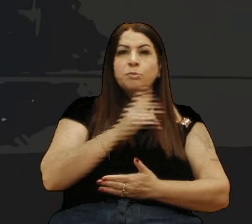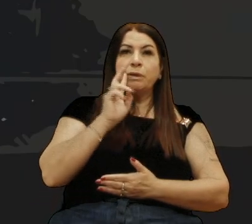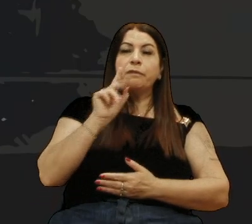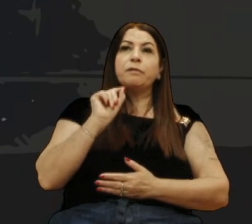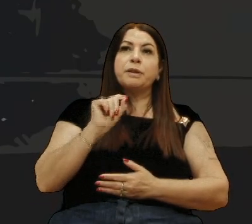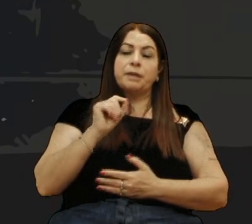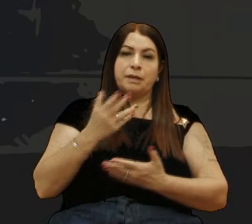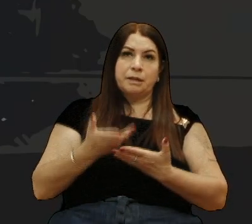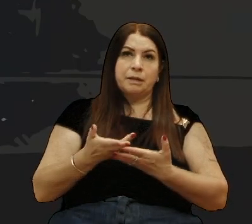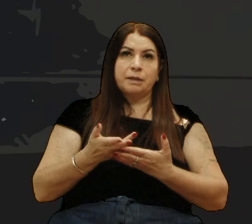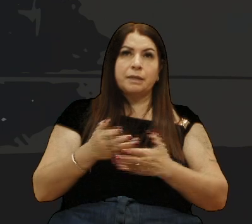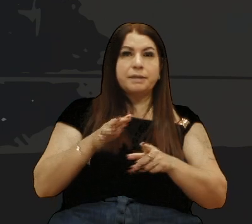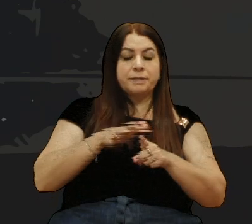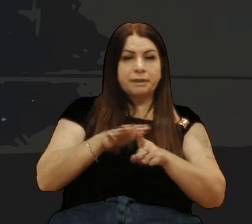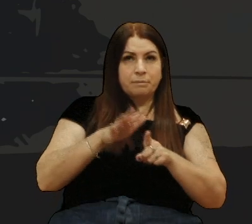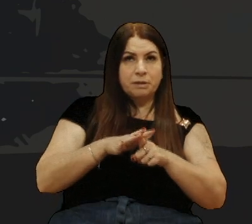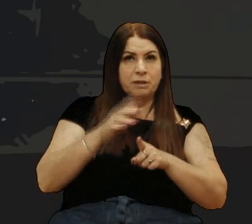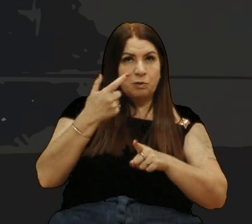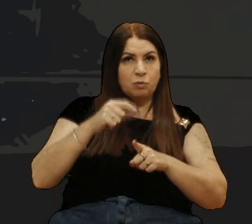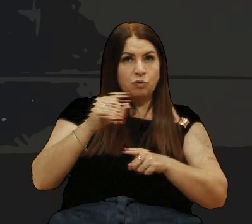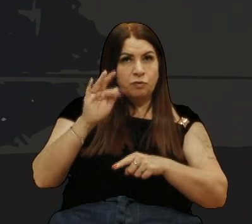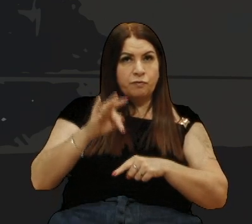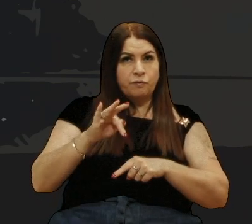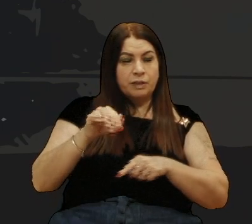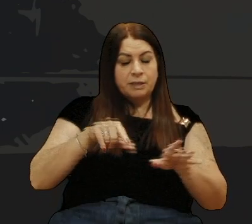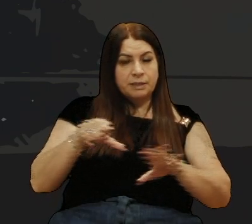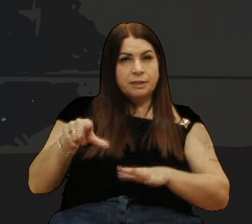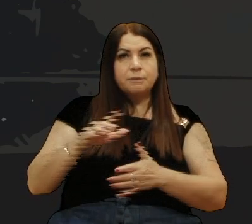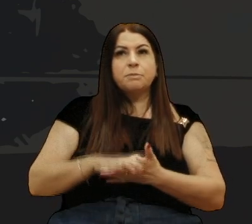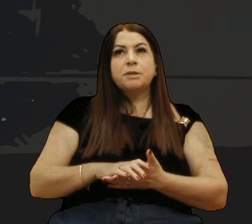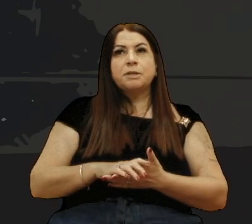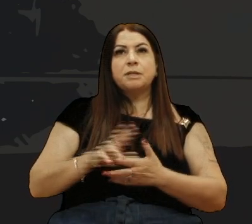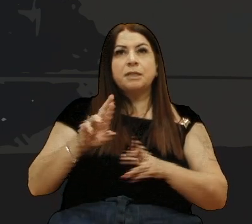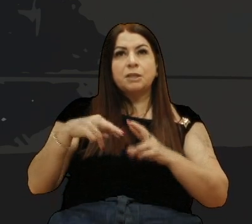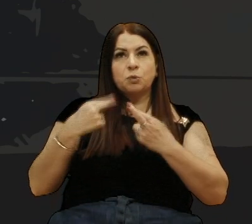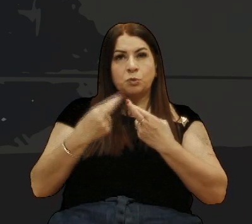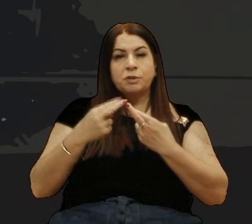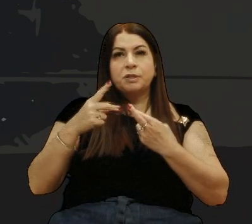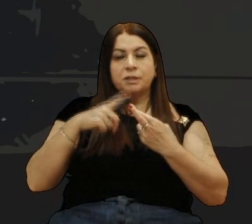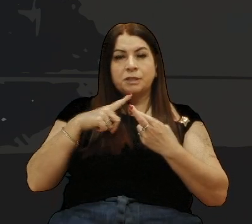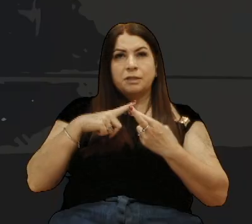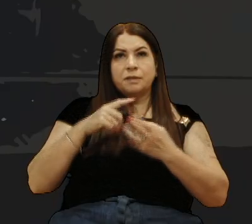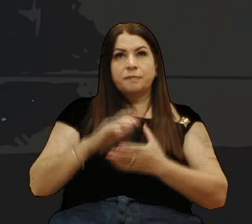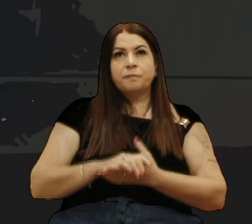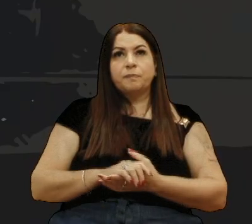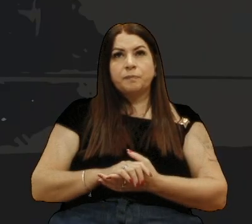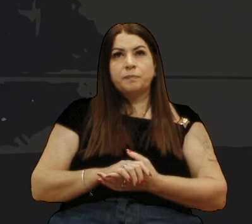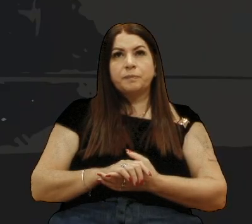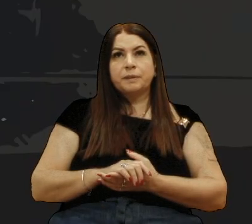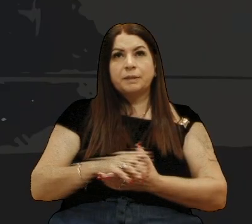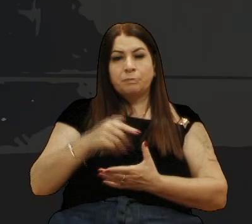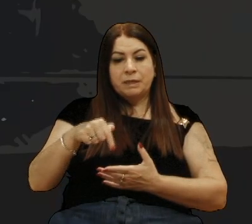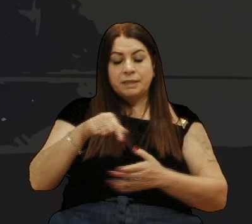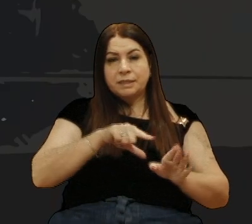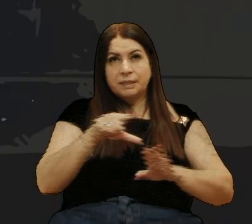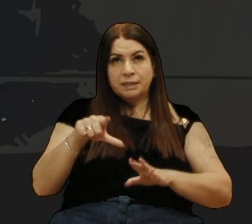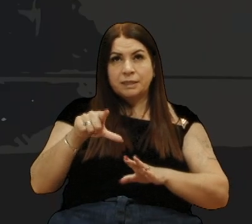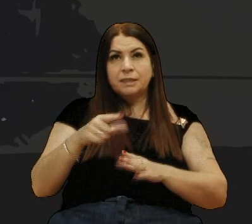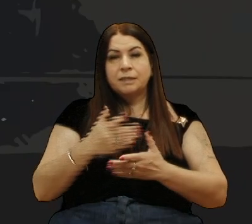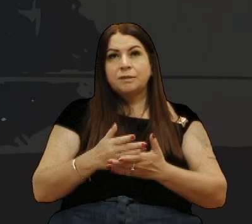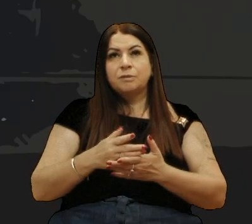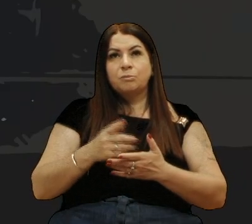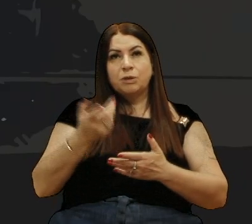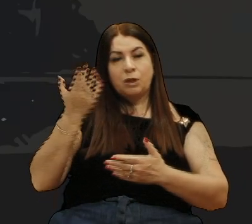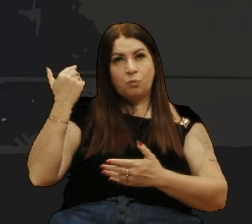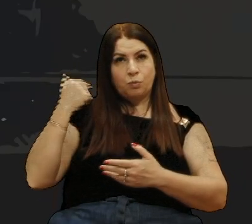verificar essas demandas. Eu acho que agora, no final dessa semana, a nossa reunião que a gente teve que passar para essa semana, porque era na